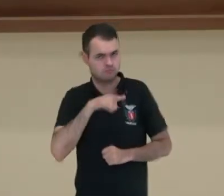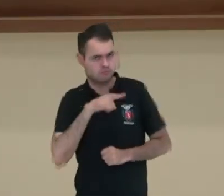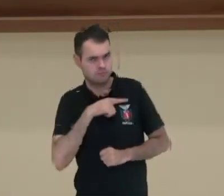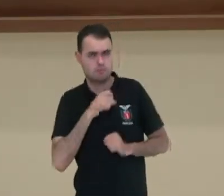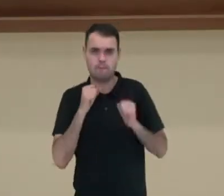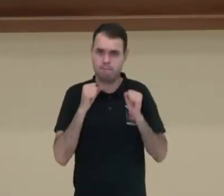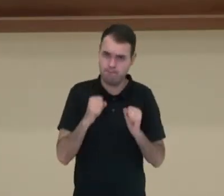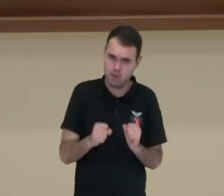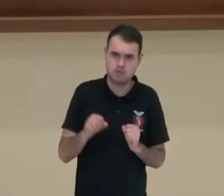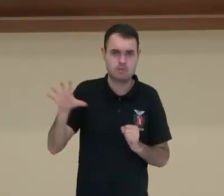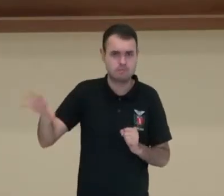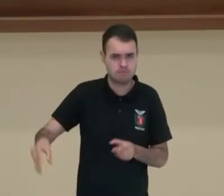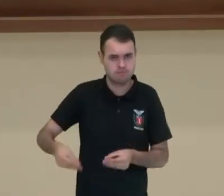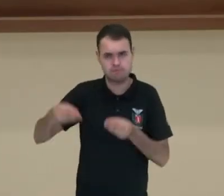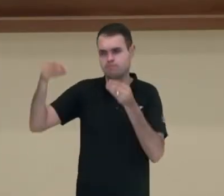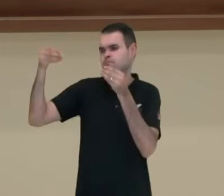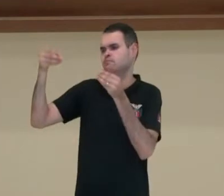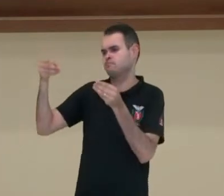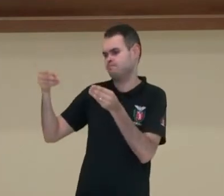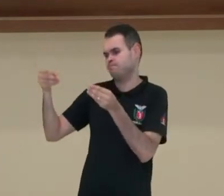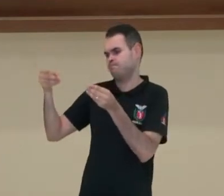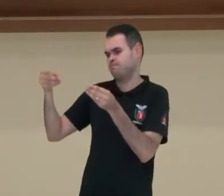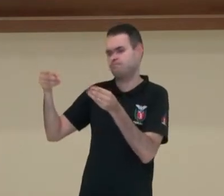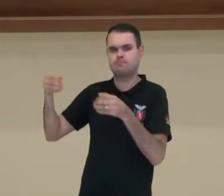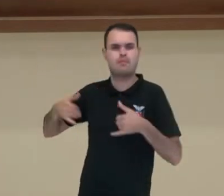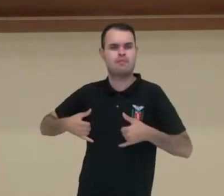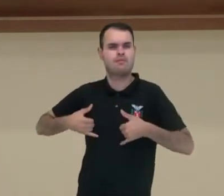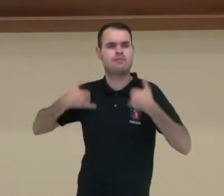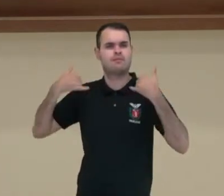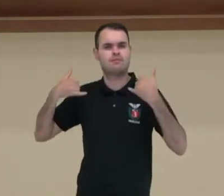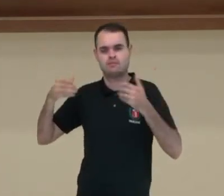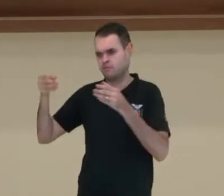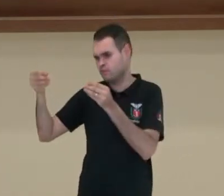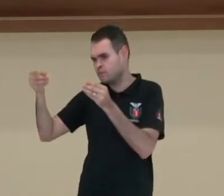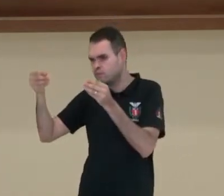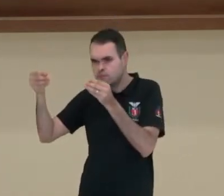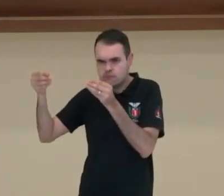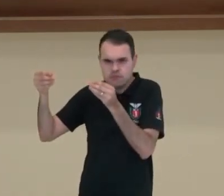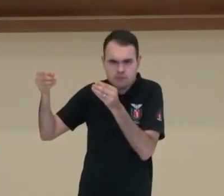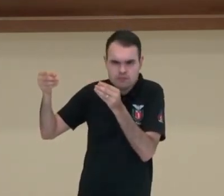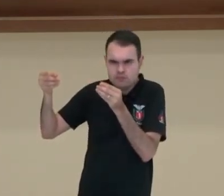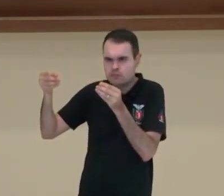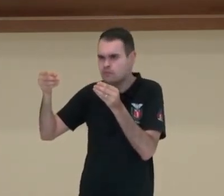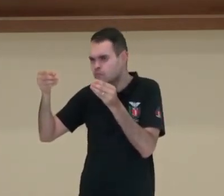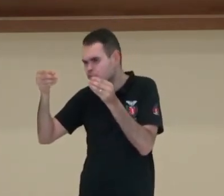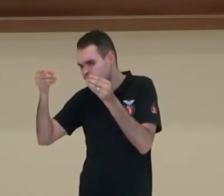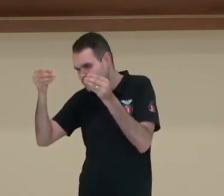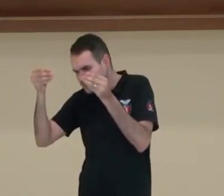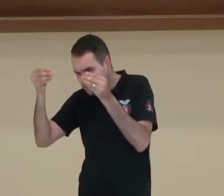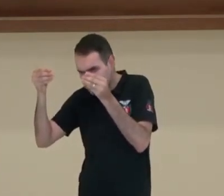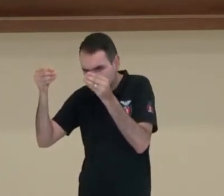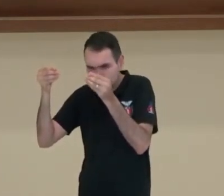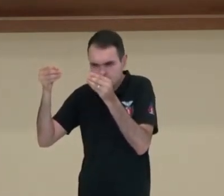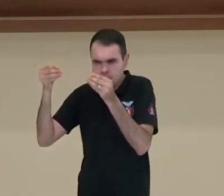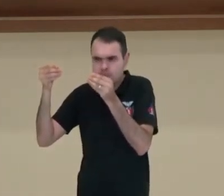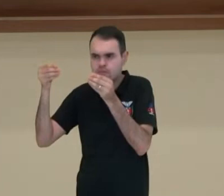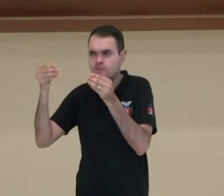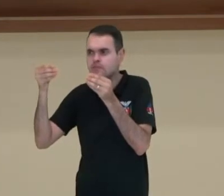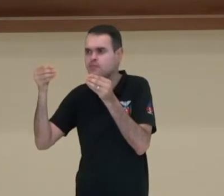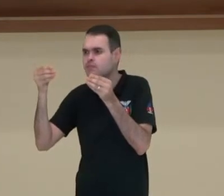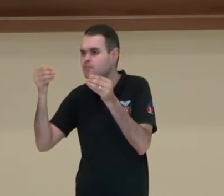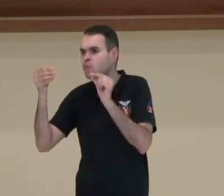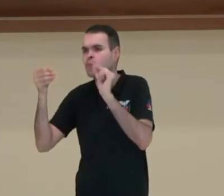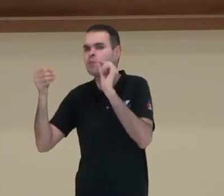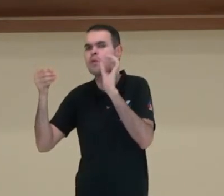quem pode, uma fotografia, teu aniversário, comece a observar detalhes que você não percebeu que aconteceu